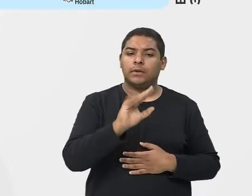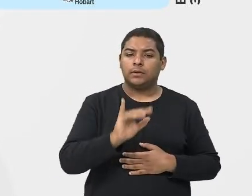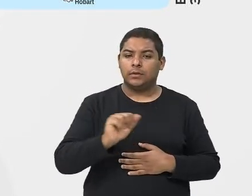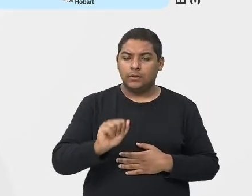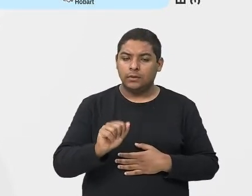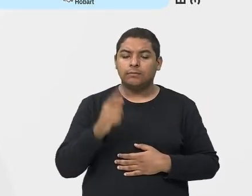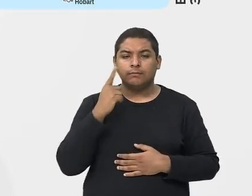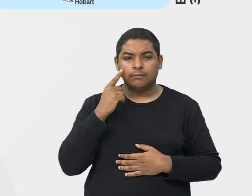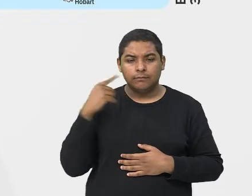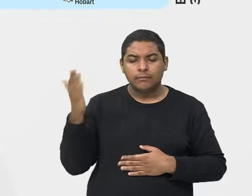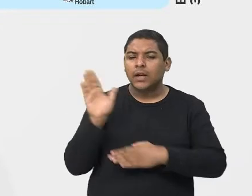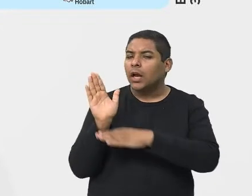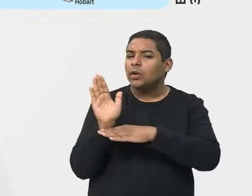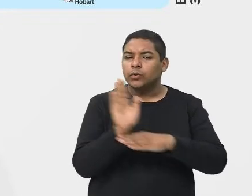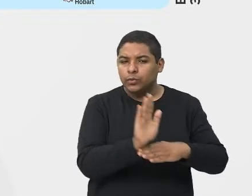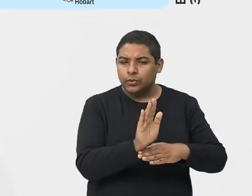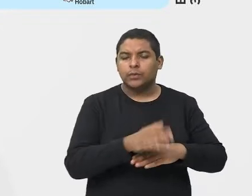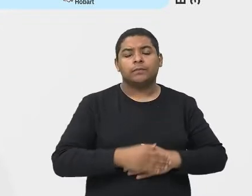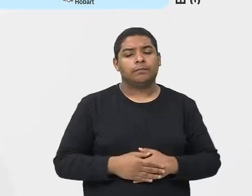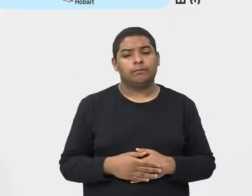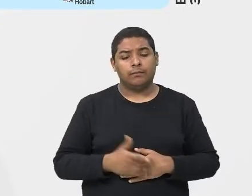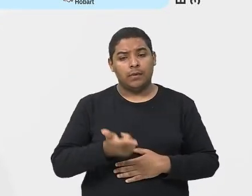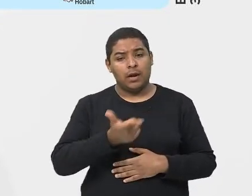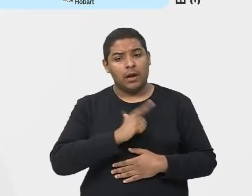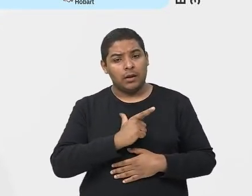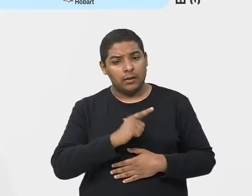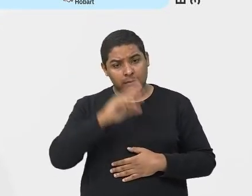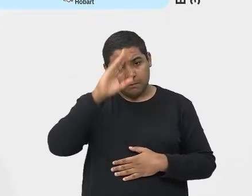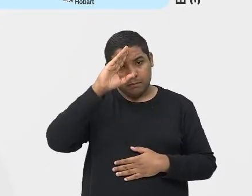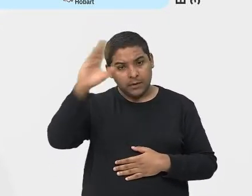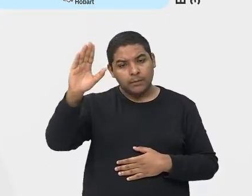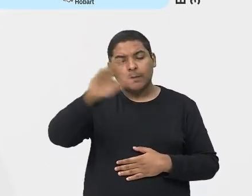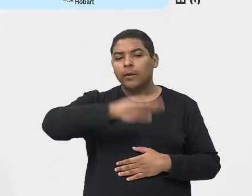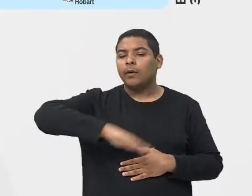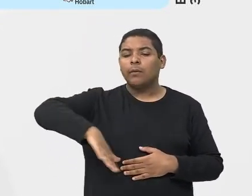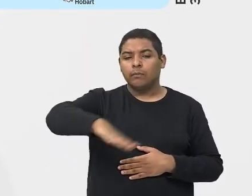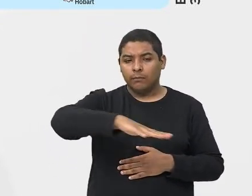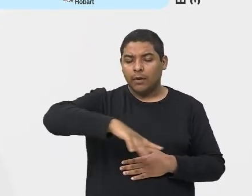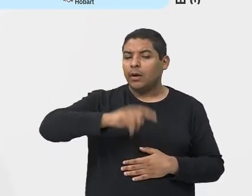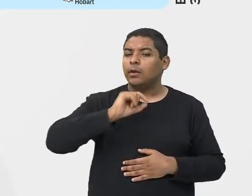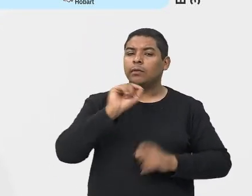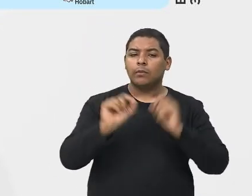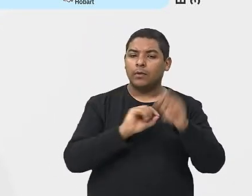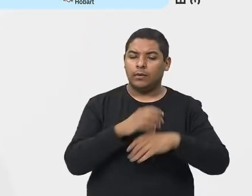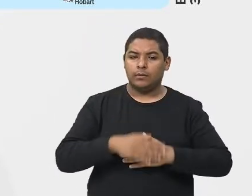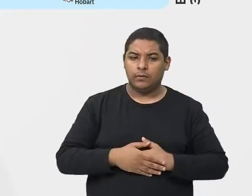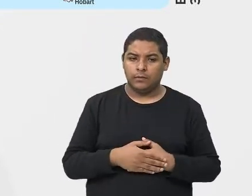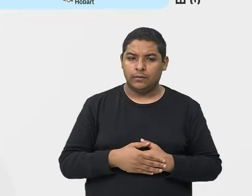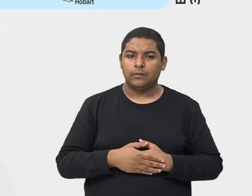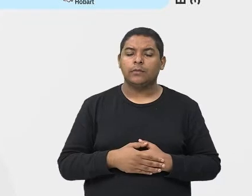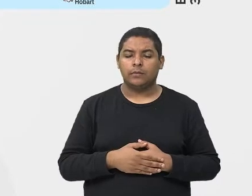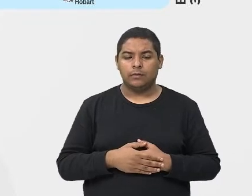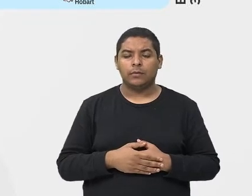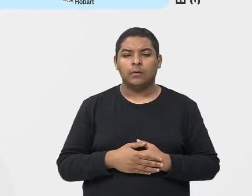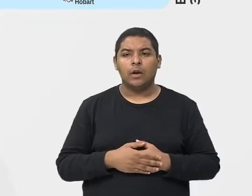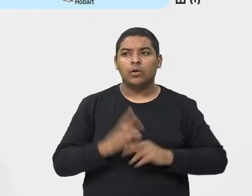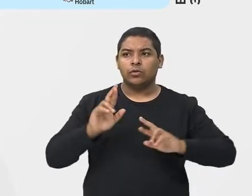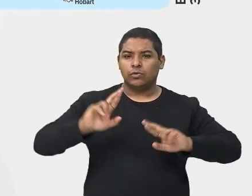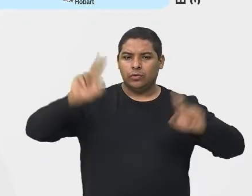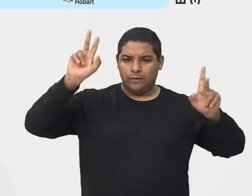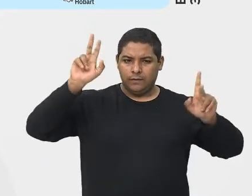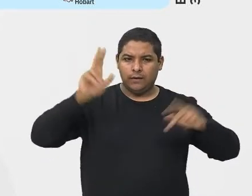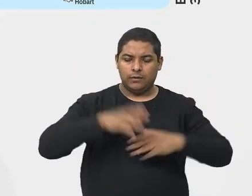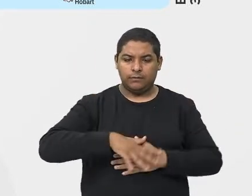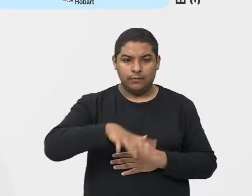ajudando, né, a ter, principalmente, aí, esse contraste, tá? Mas que acaba ajudando principalmente as